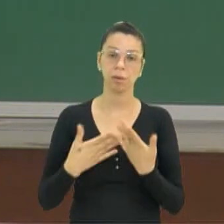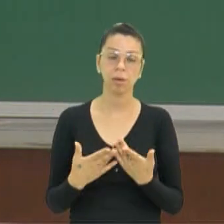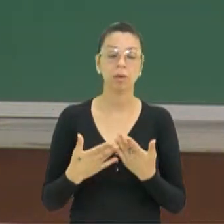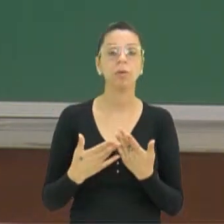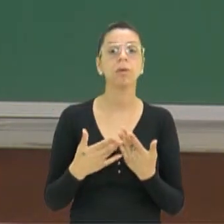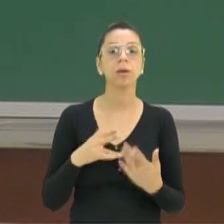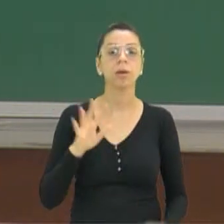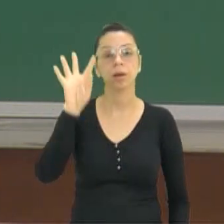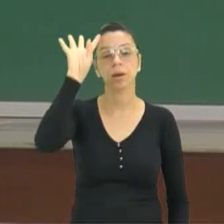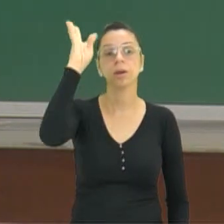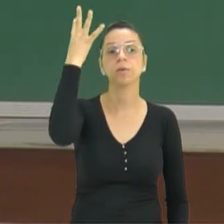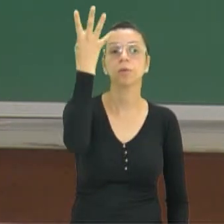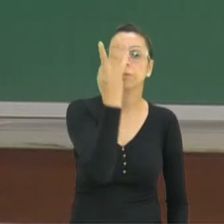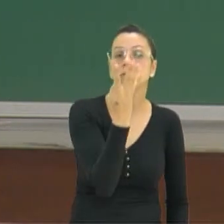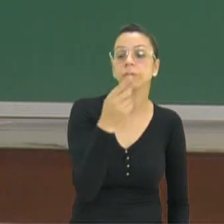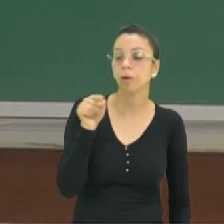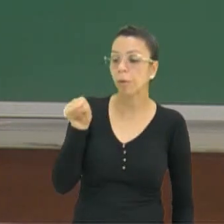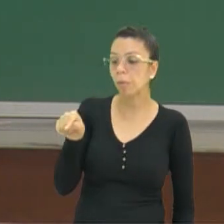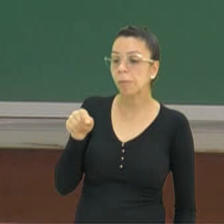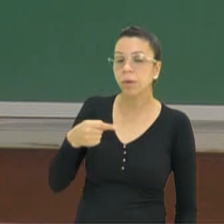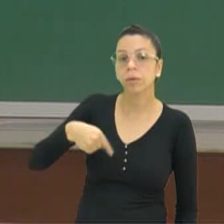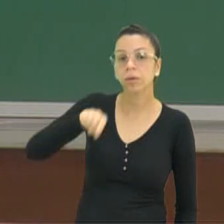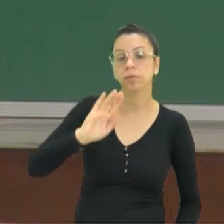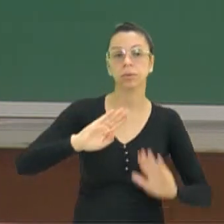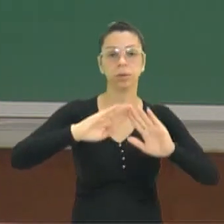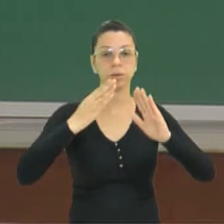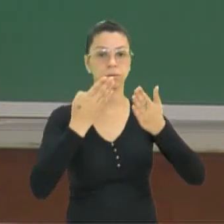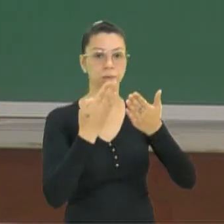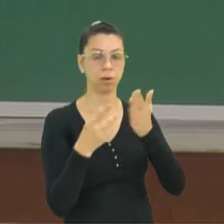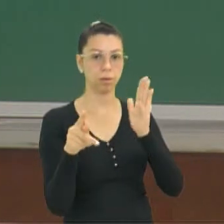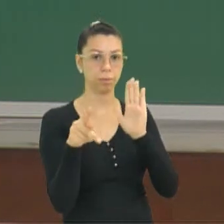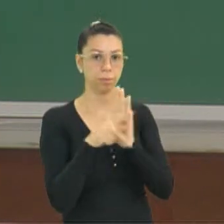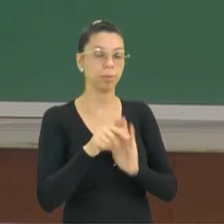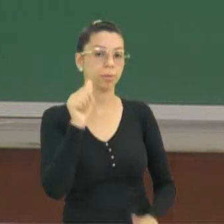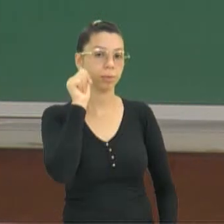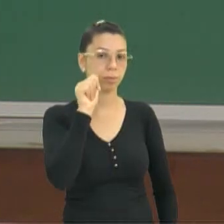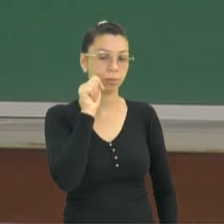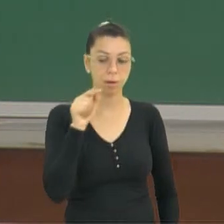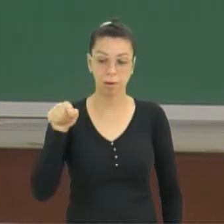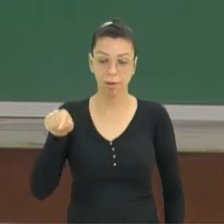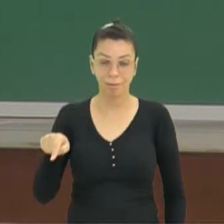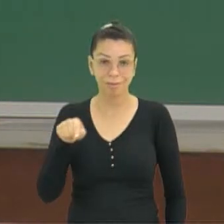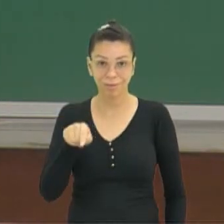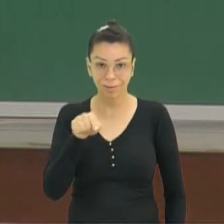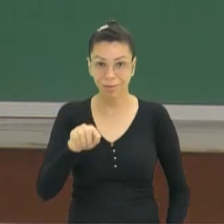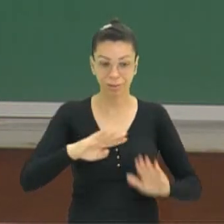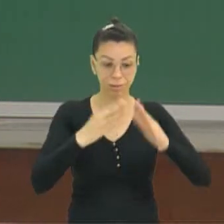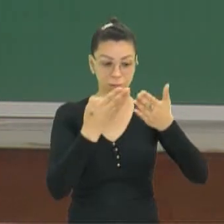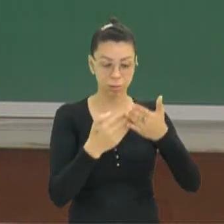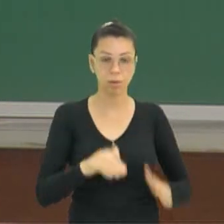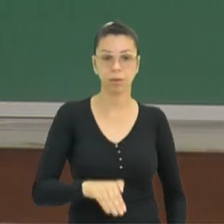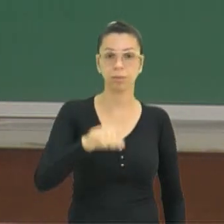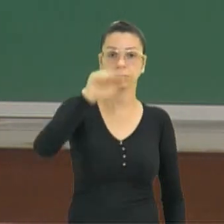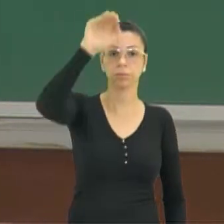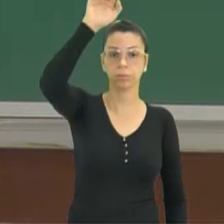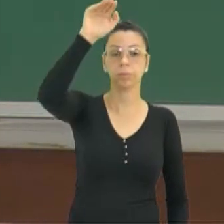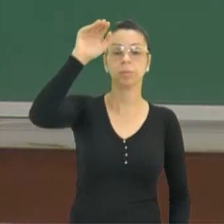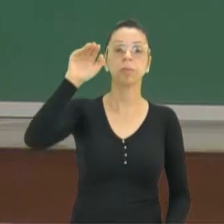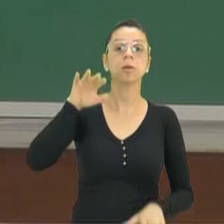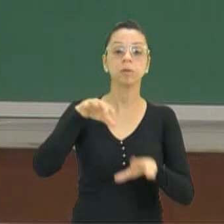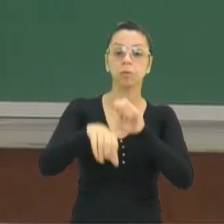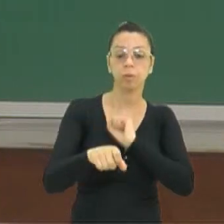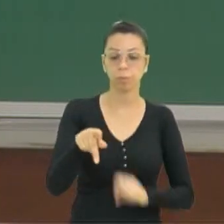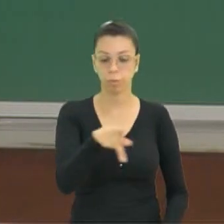para uma escola de meninas e lá ela cresceu e se tornou uma professora. Com o desejo